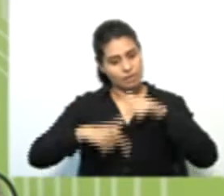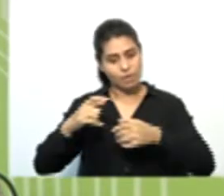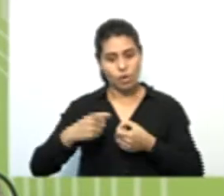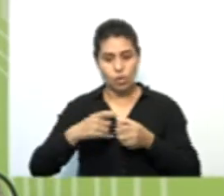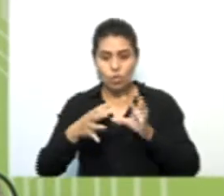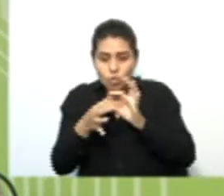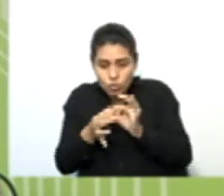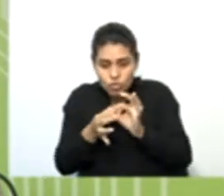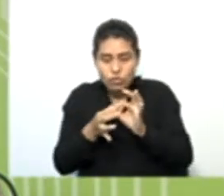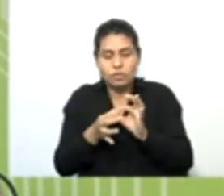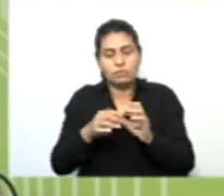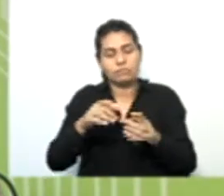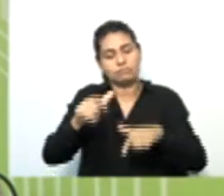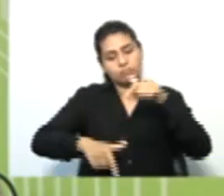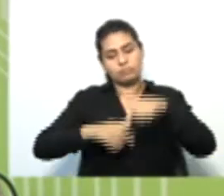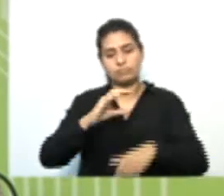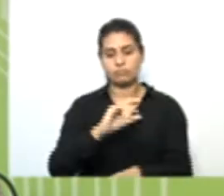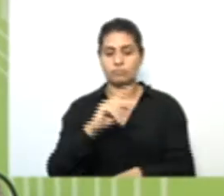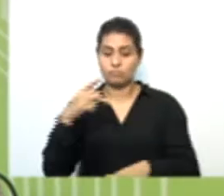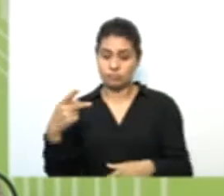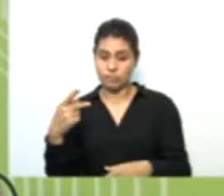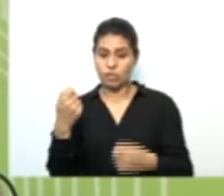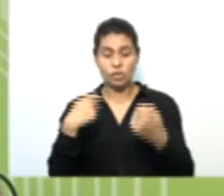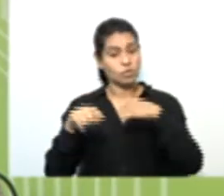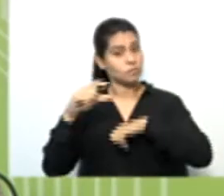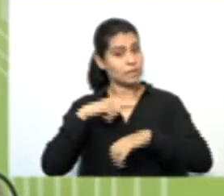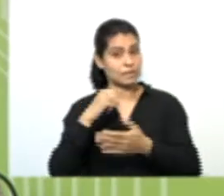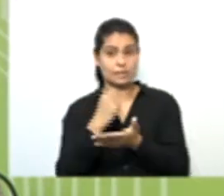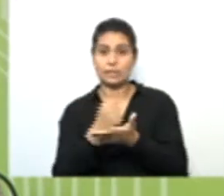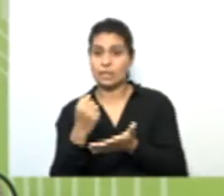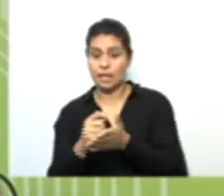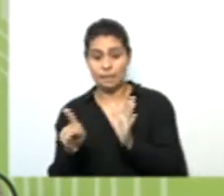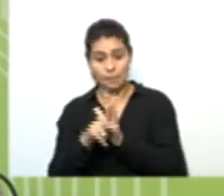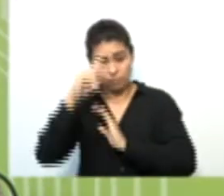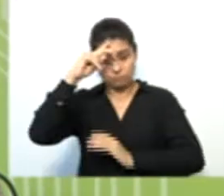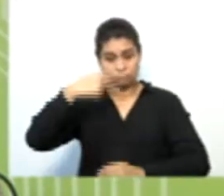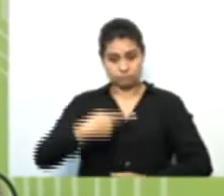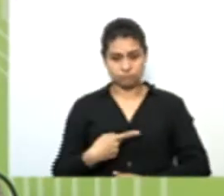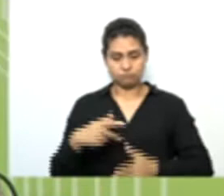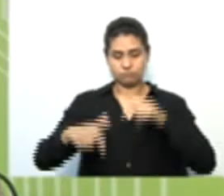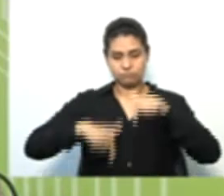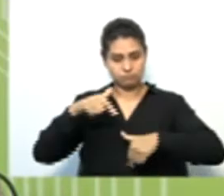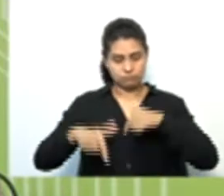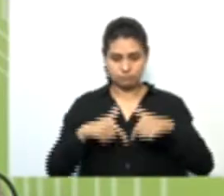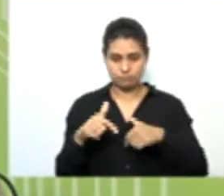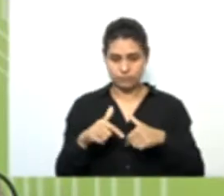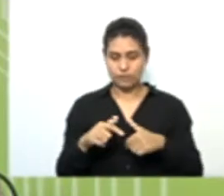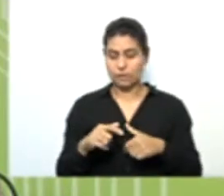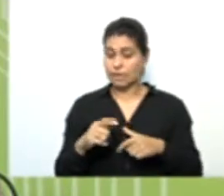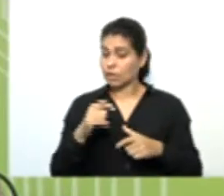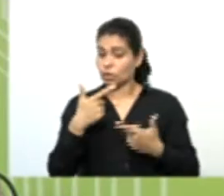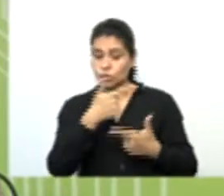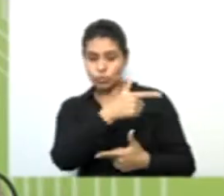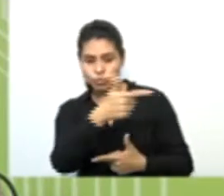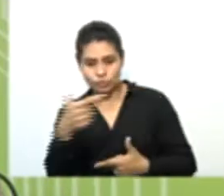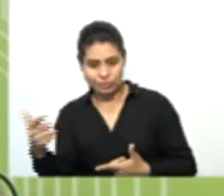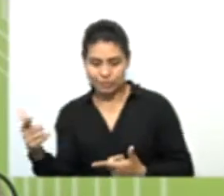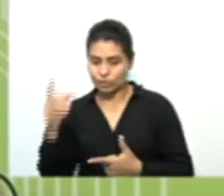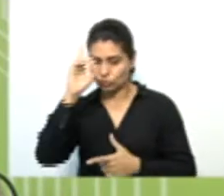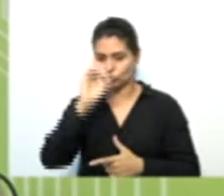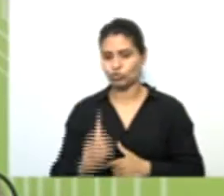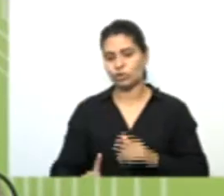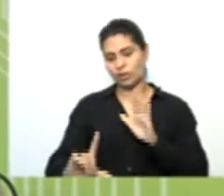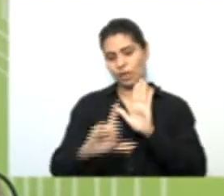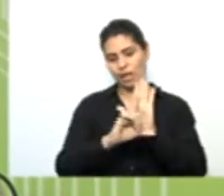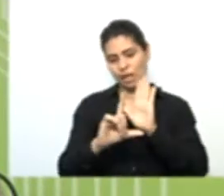unidos na forma de cooperados. Então, eles vão trabalhando para si próprio, eles não vão estar sendo cobertos por esses direitos